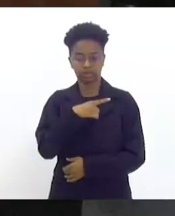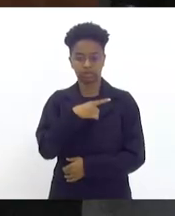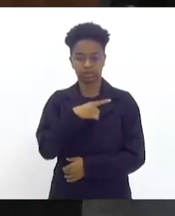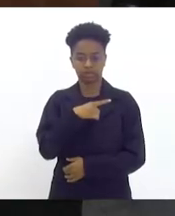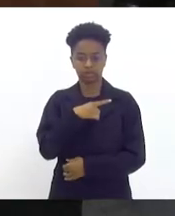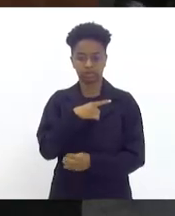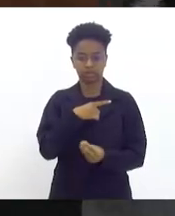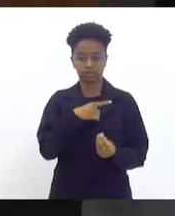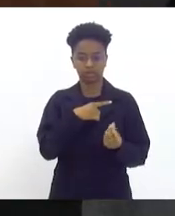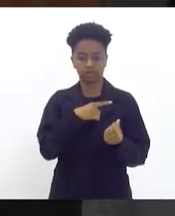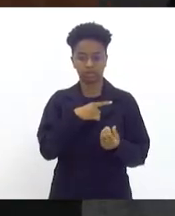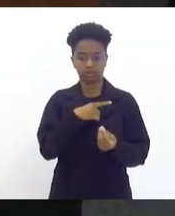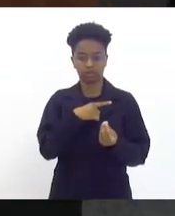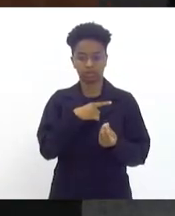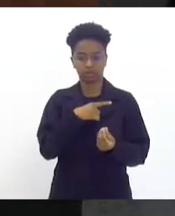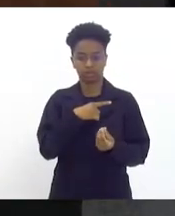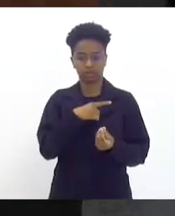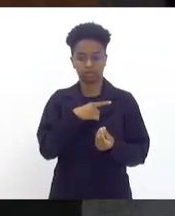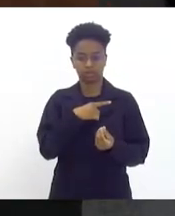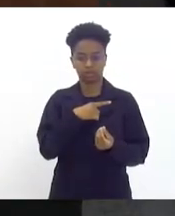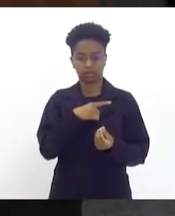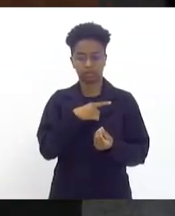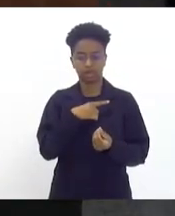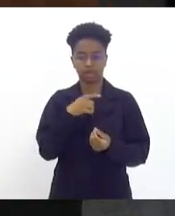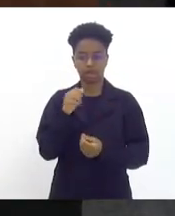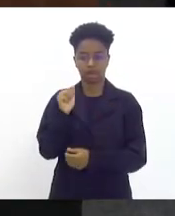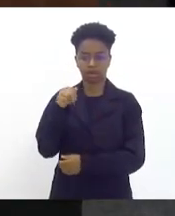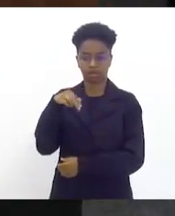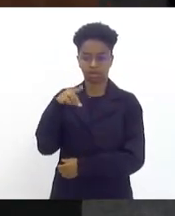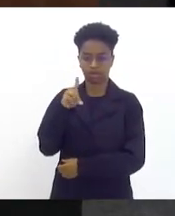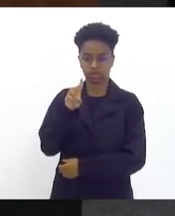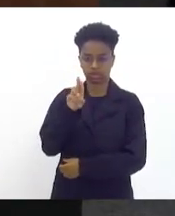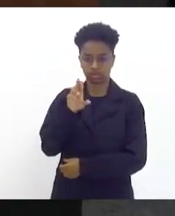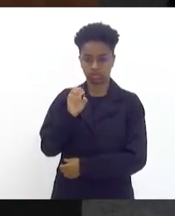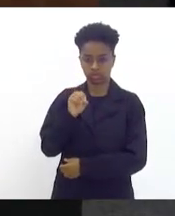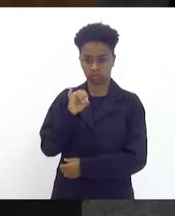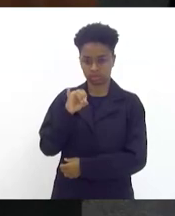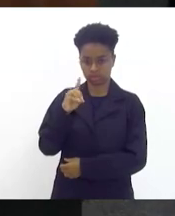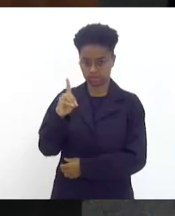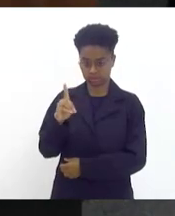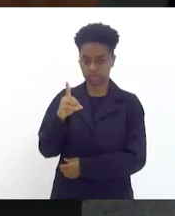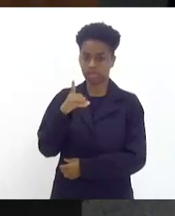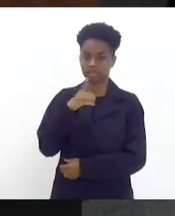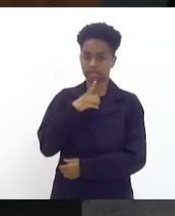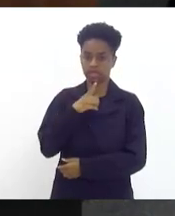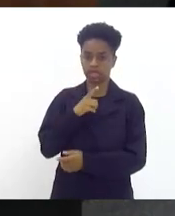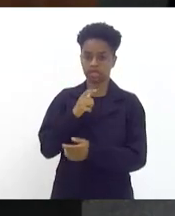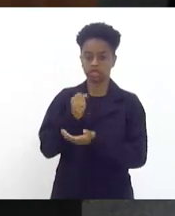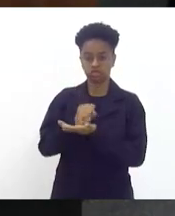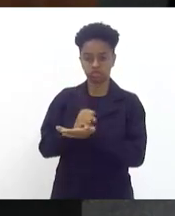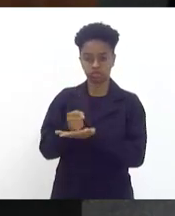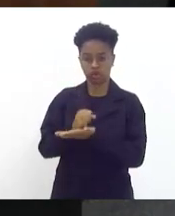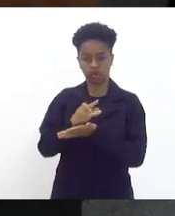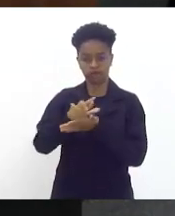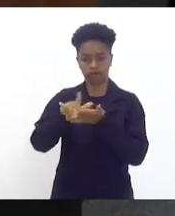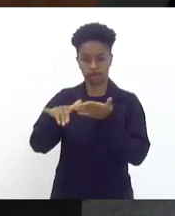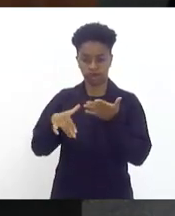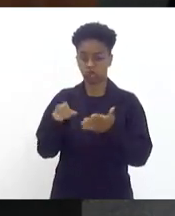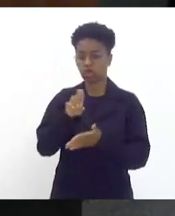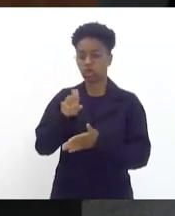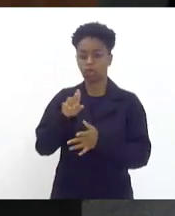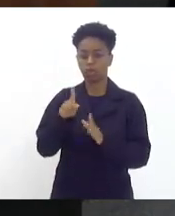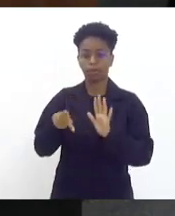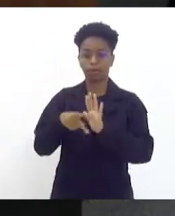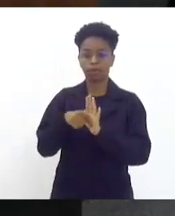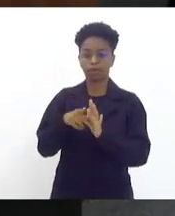o seu a sua gestão operacional Android uma série de Jogos chamados de jogos da